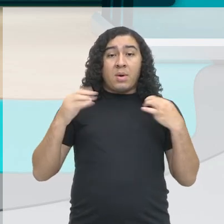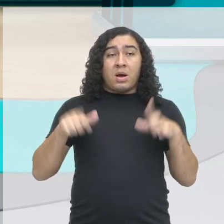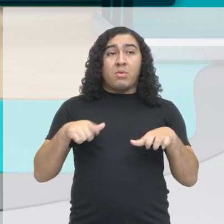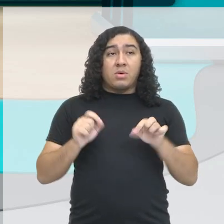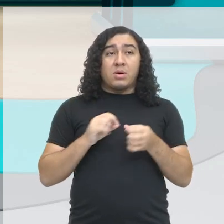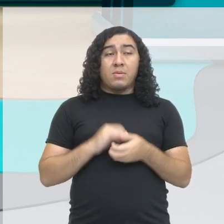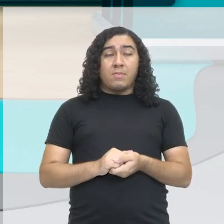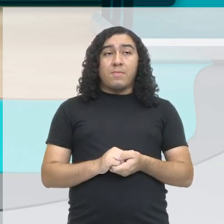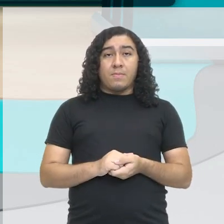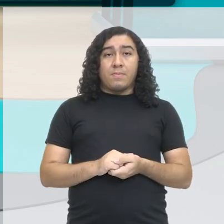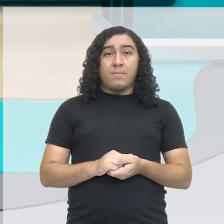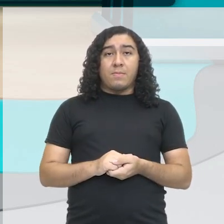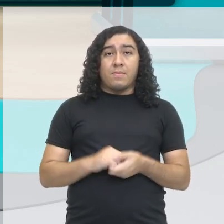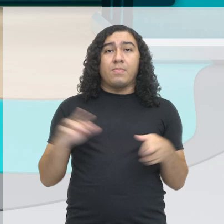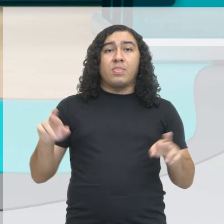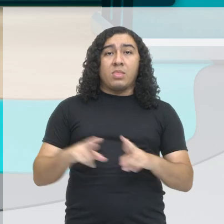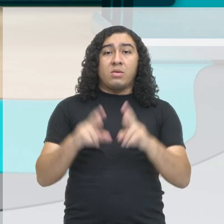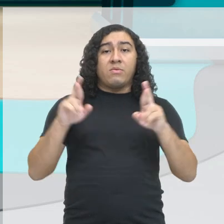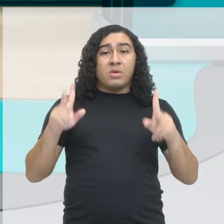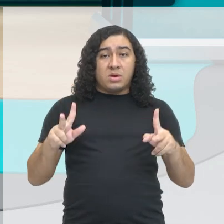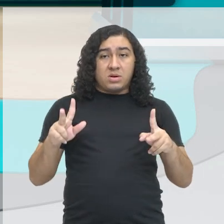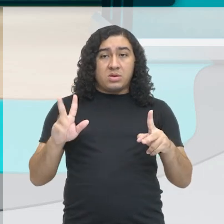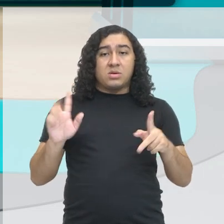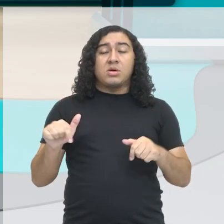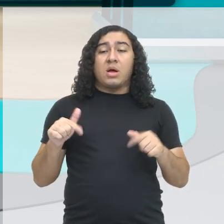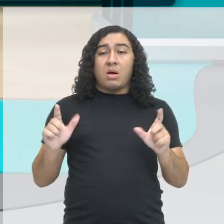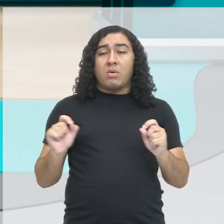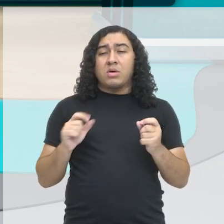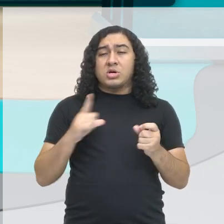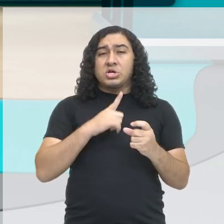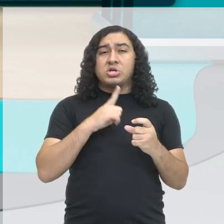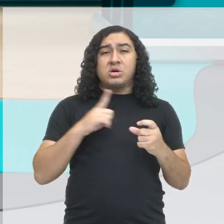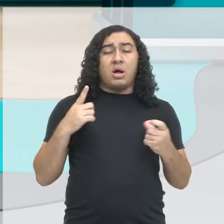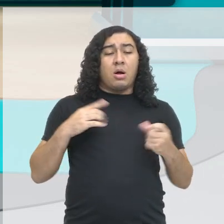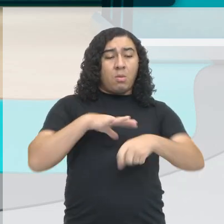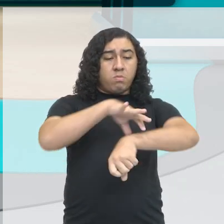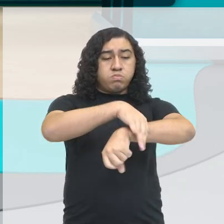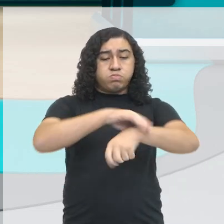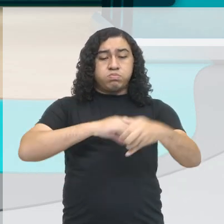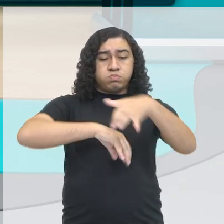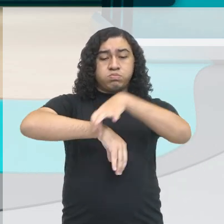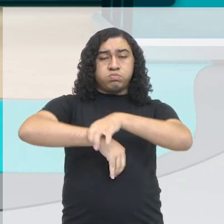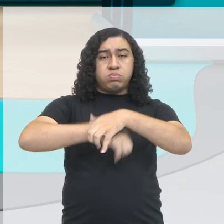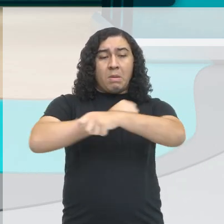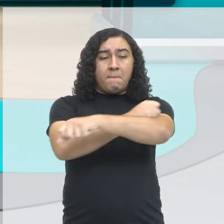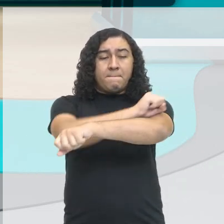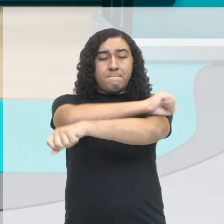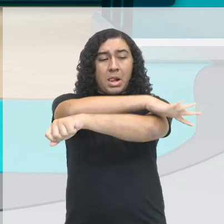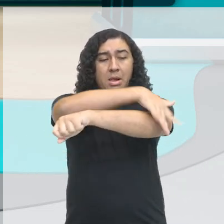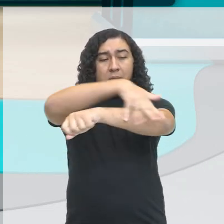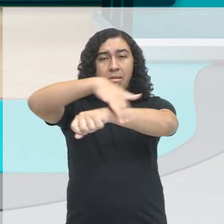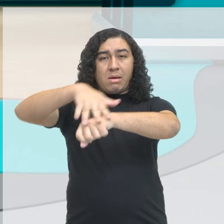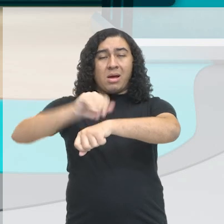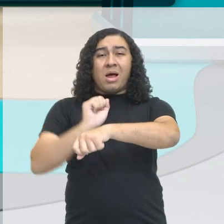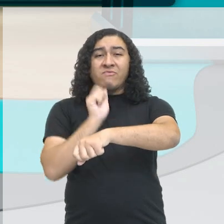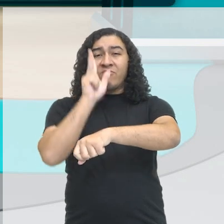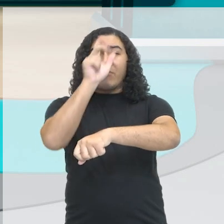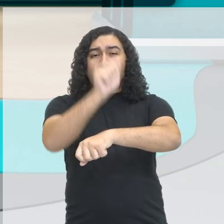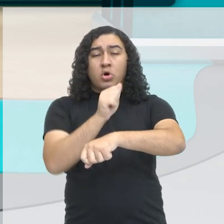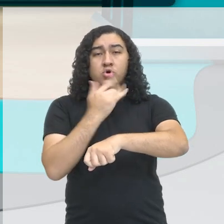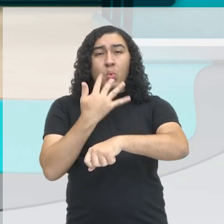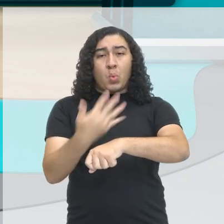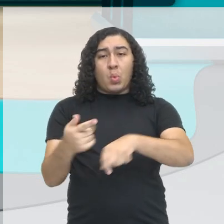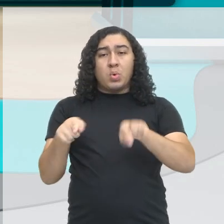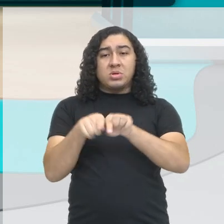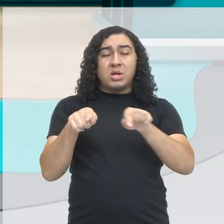eram extravagantes, como casacos com plumas, cores fortes e a onipresente minissaia para